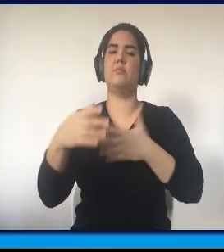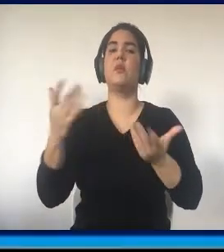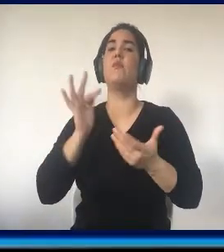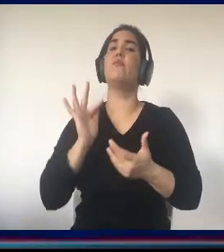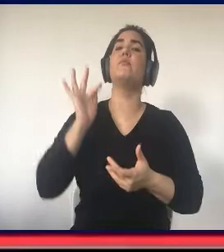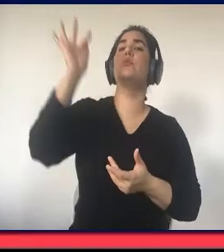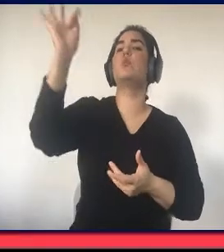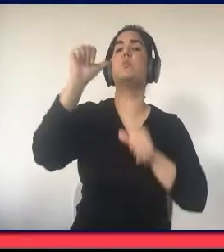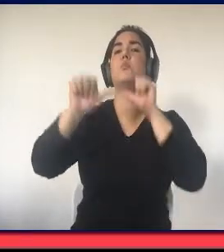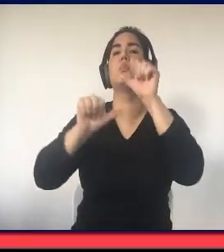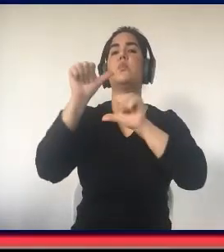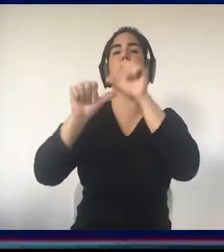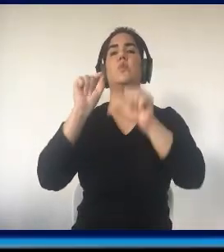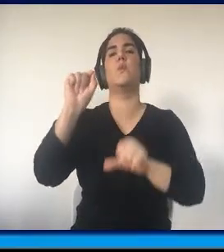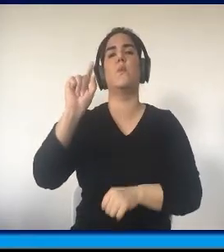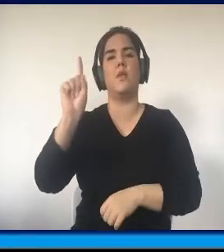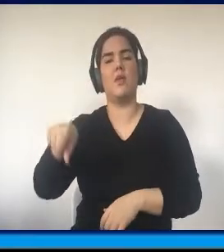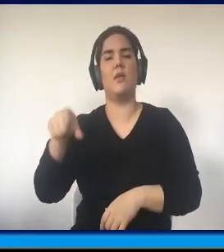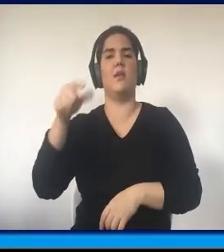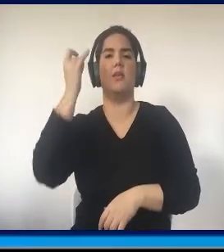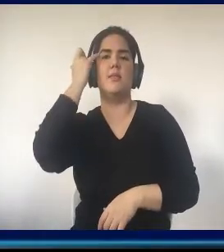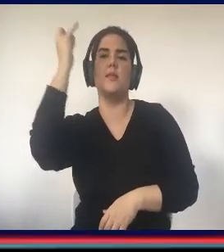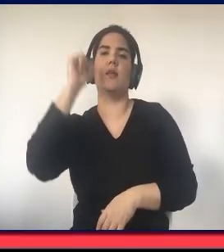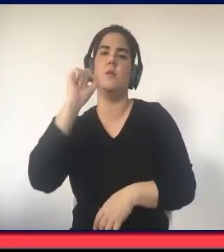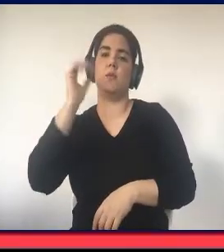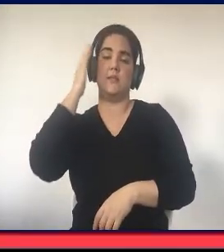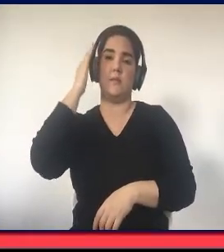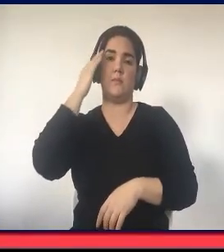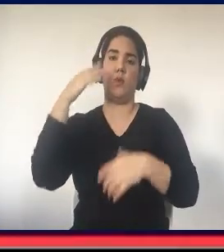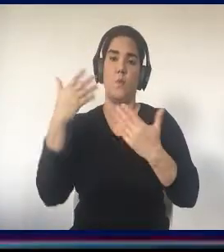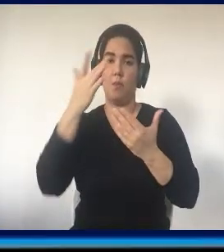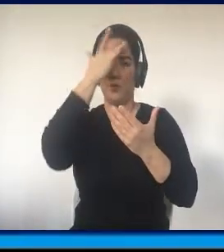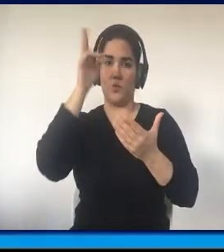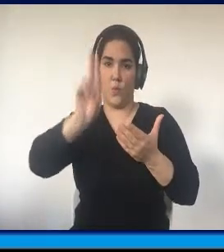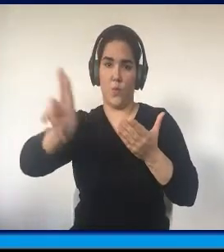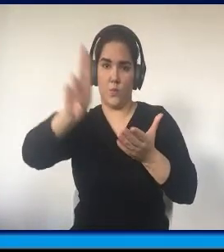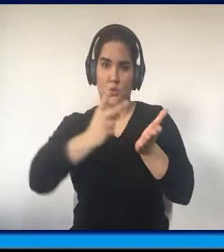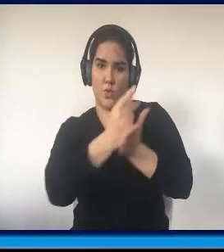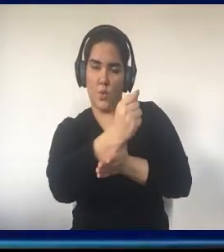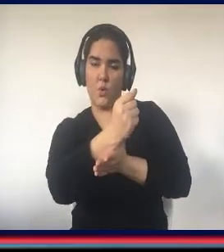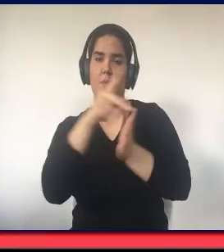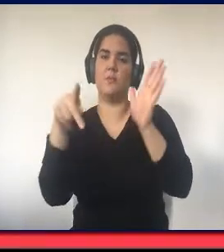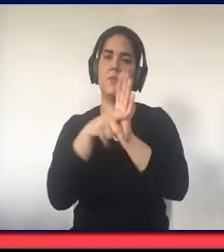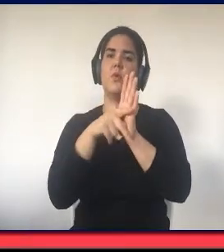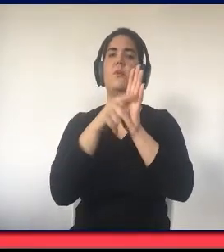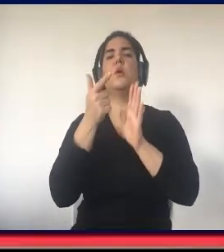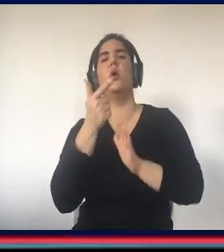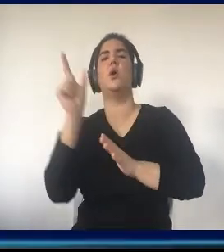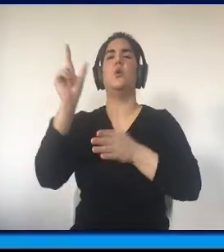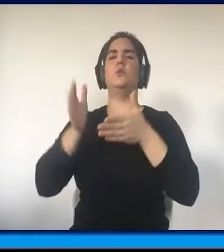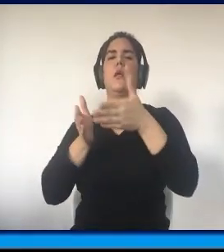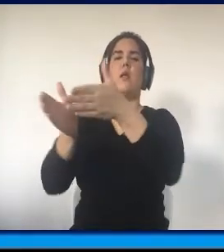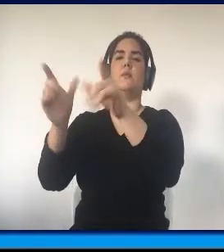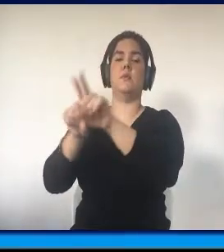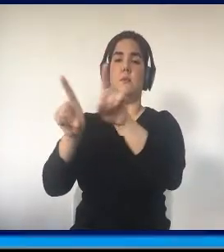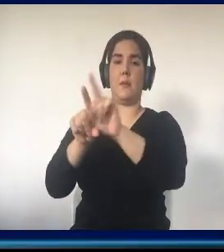recriação do futuro? É entender quais que são esses nossos consumidores, e aí eu parto para mais um viés. A primeira é a gente pensar